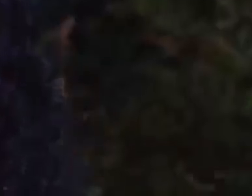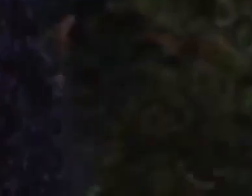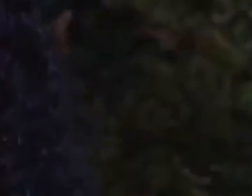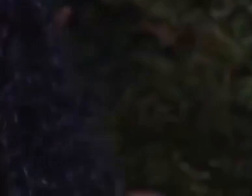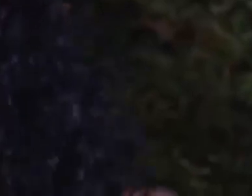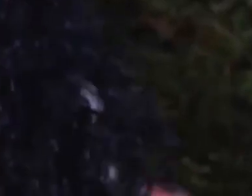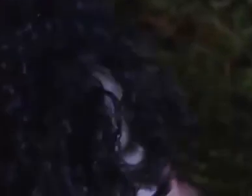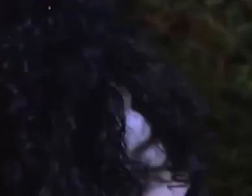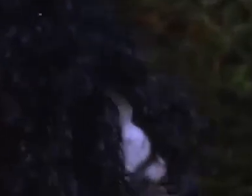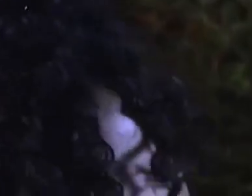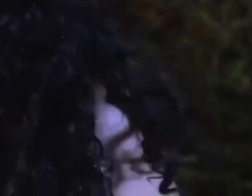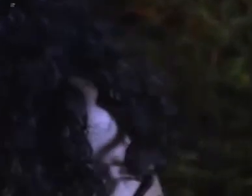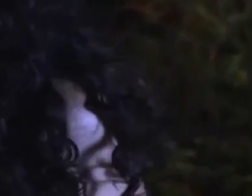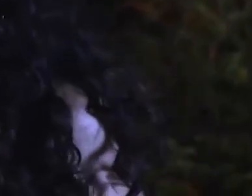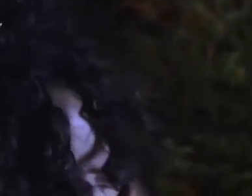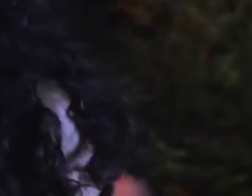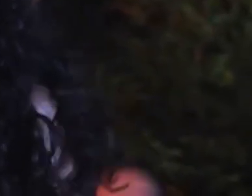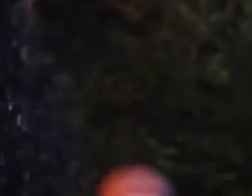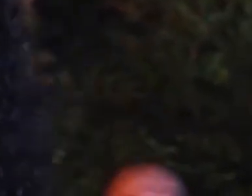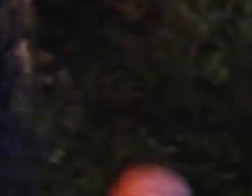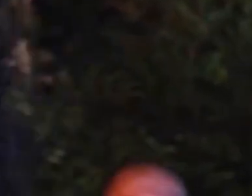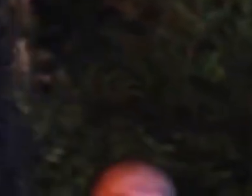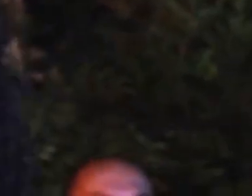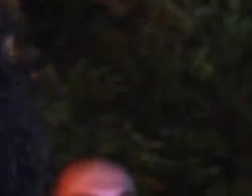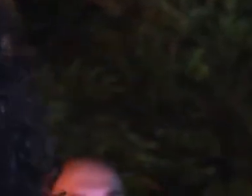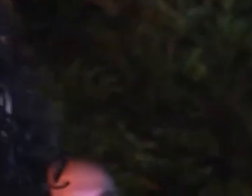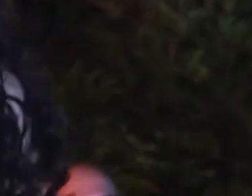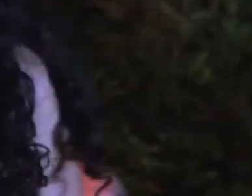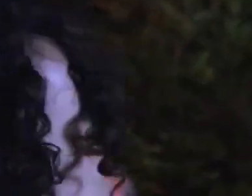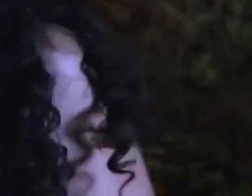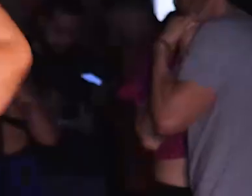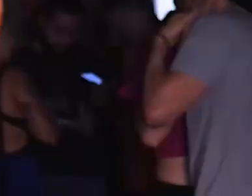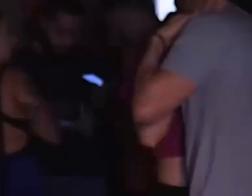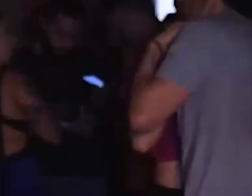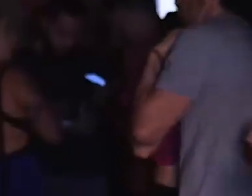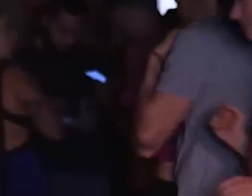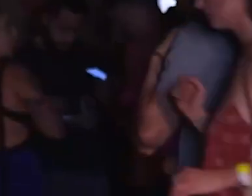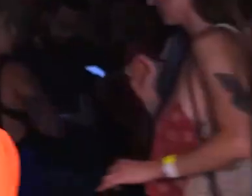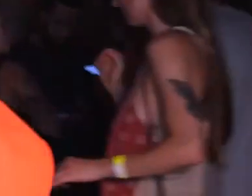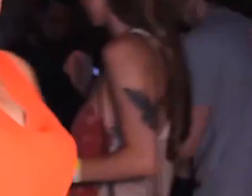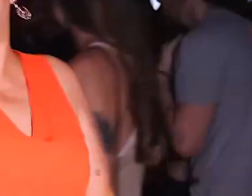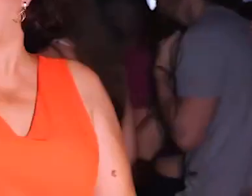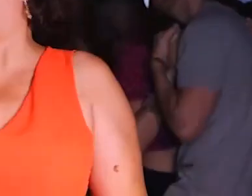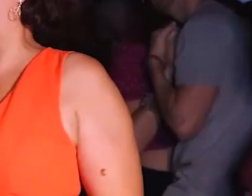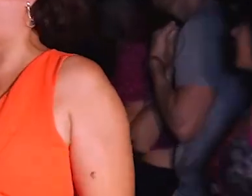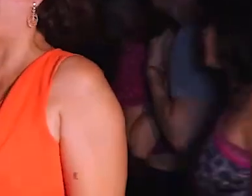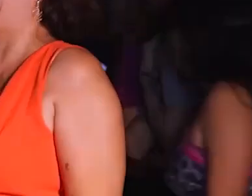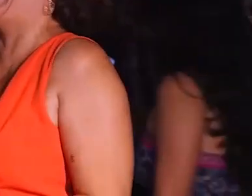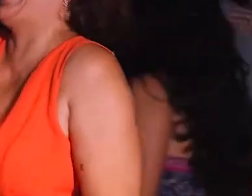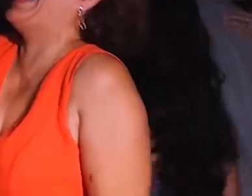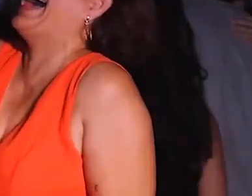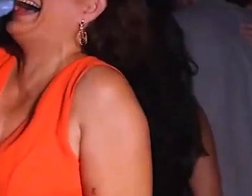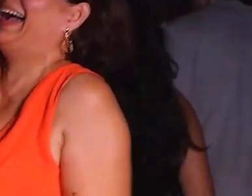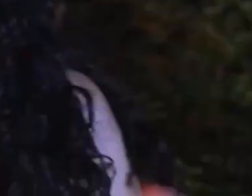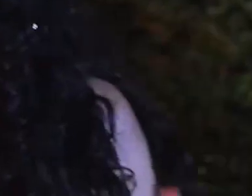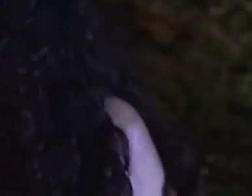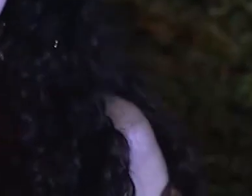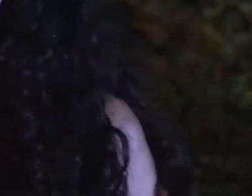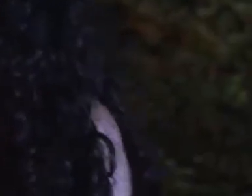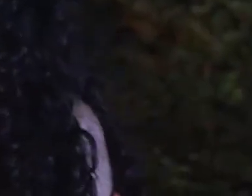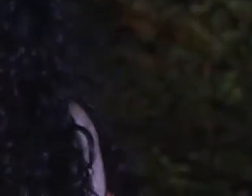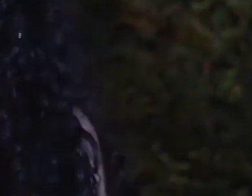Oi, oi, oi, oi, oi, oi, teu jeito de balancear o corpo inteiro faz meu coração